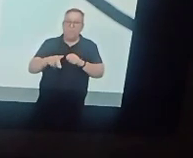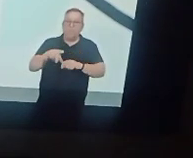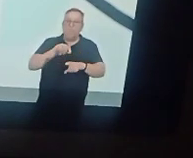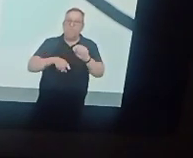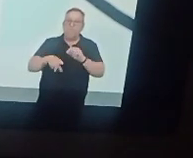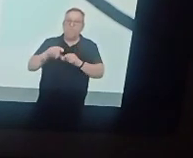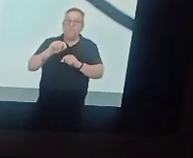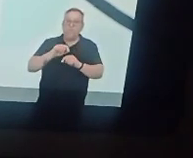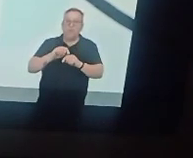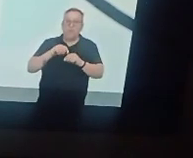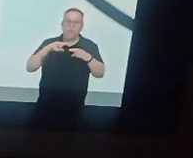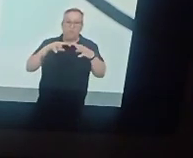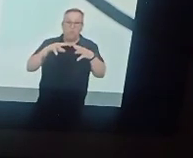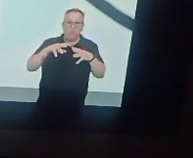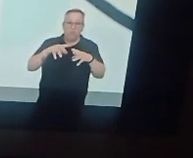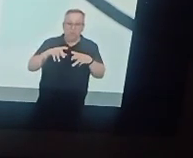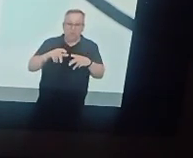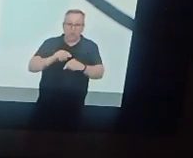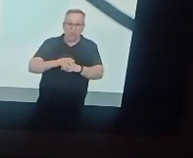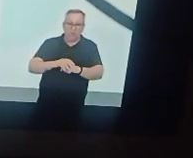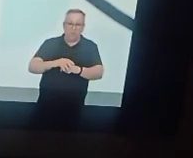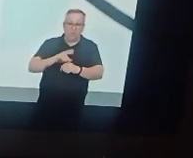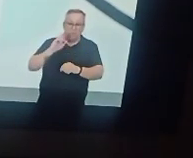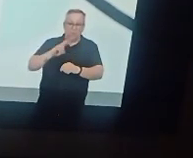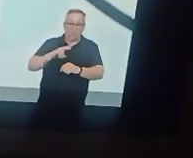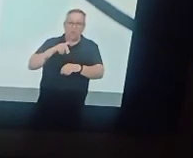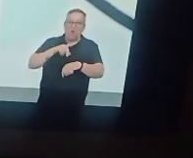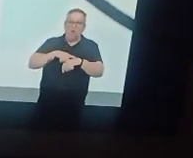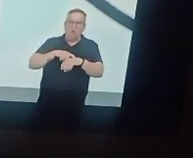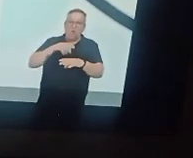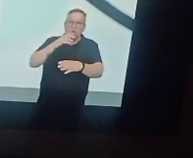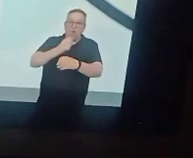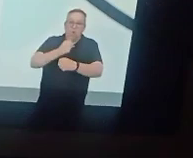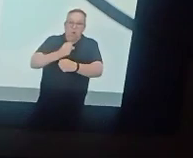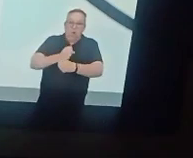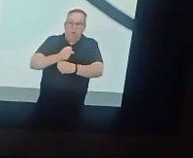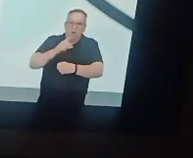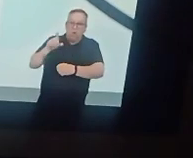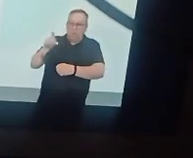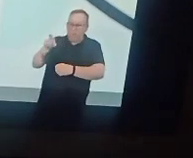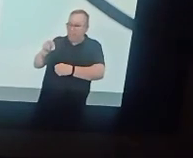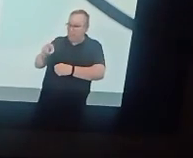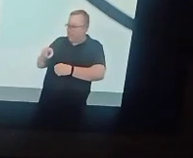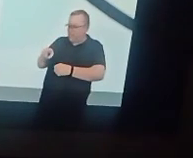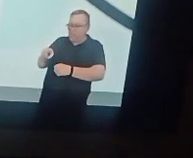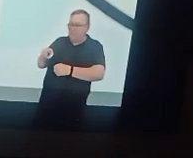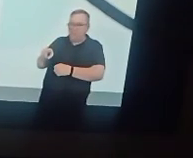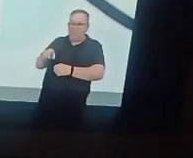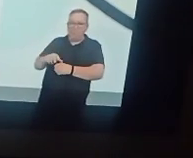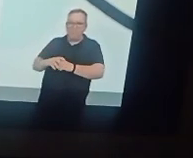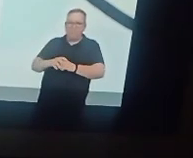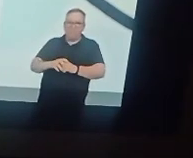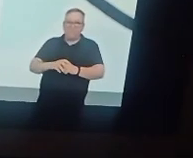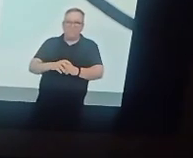selecionar? Os totais, tá? Então, se você quer o total de dias de magistério, de dias de cargo ou de dias de UA.